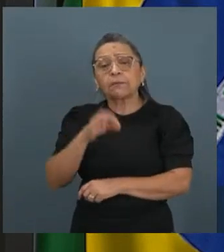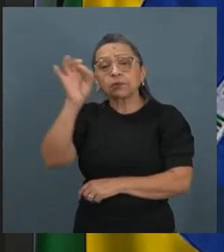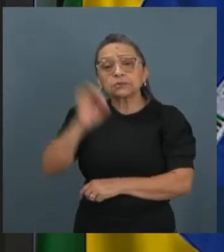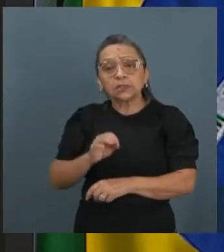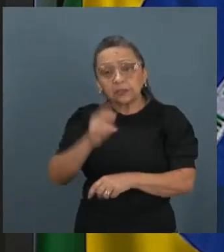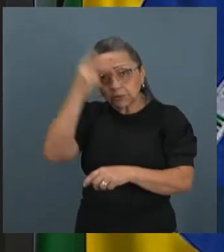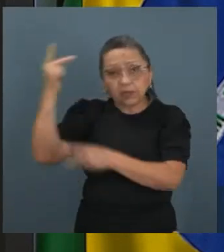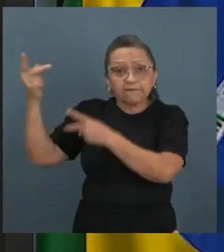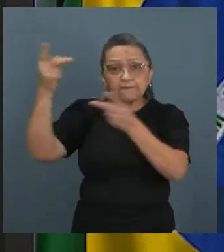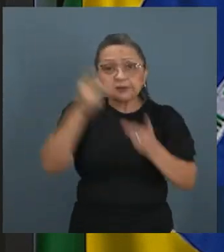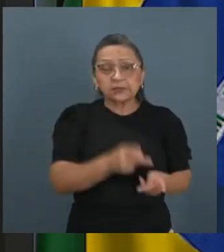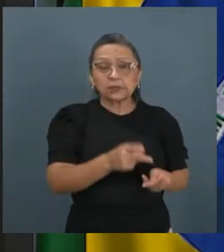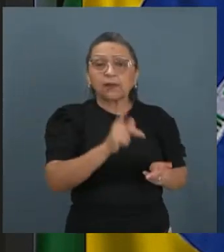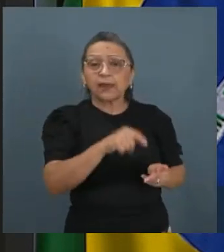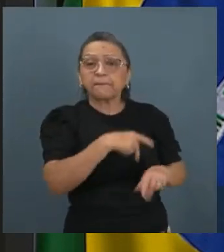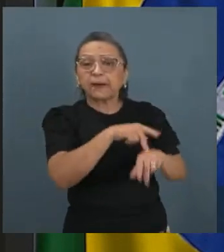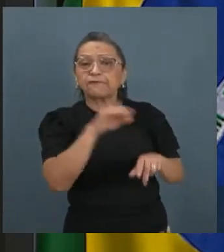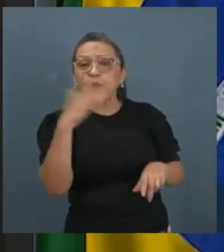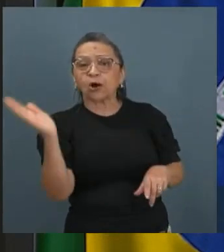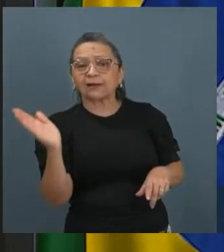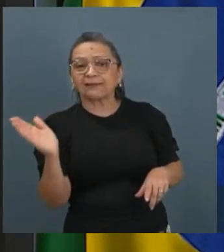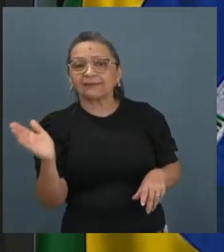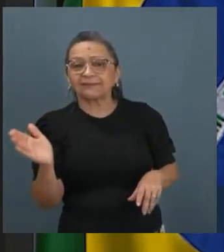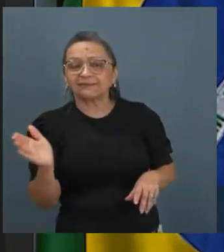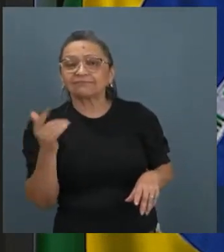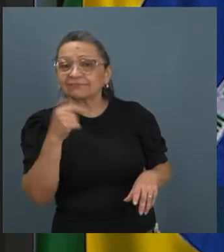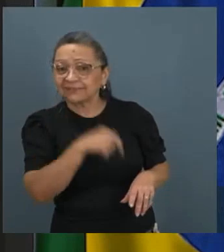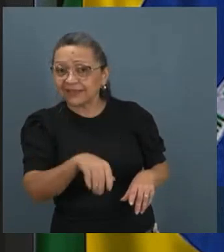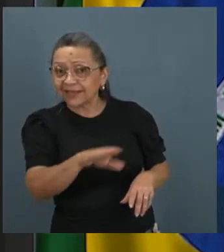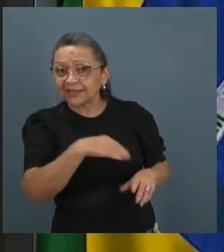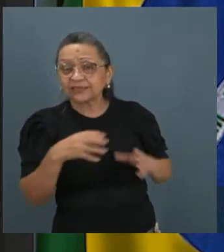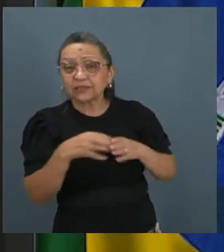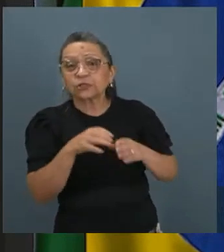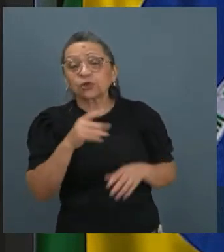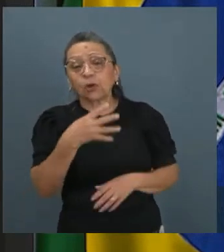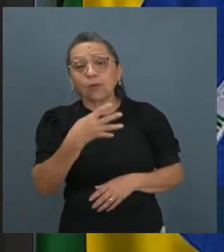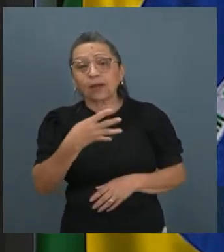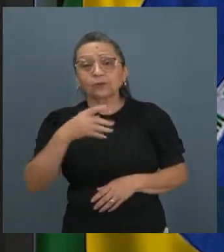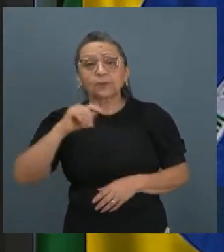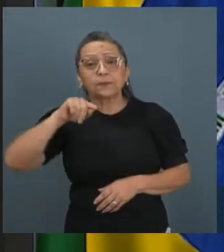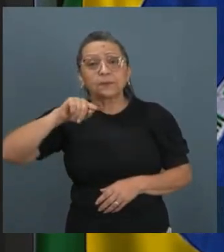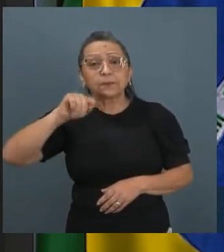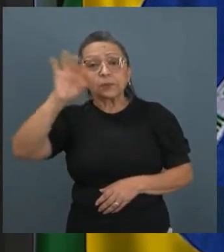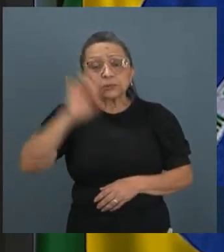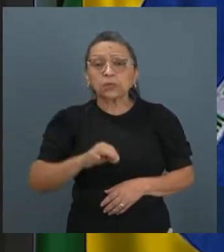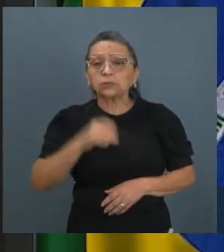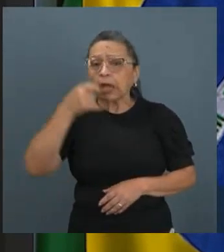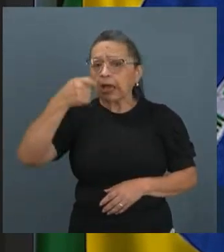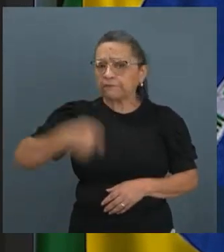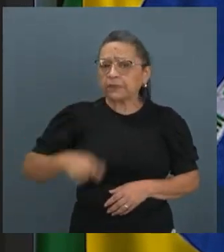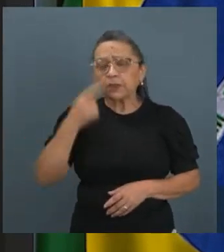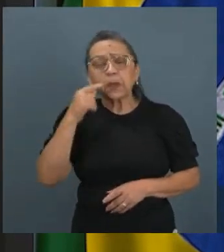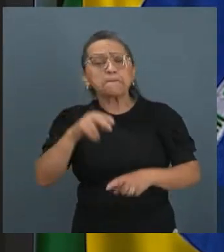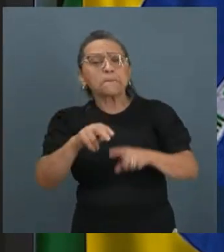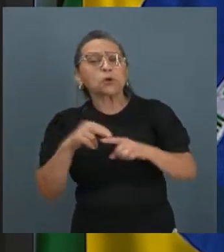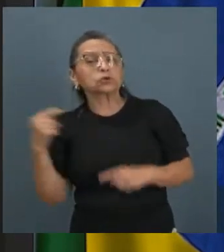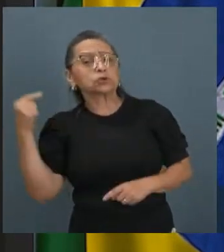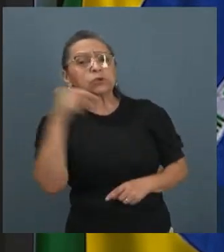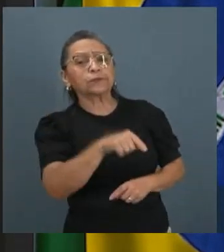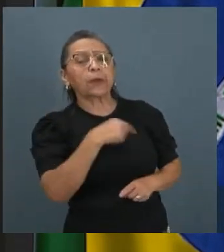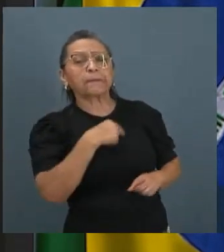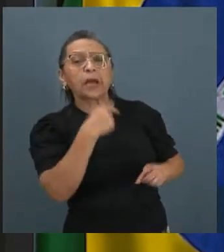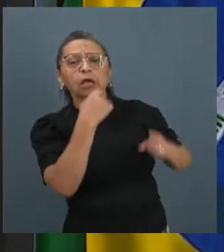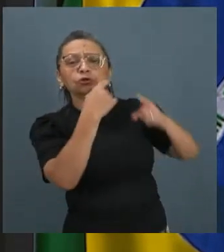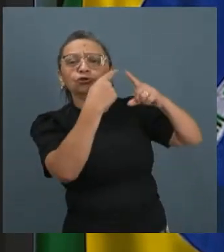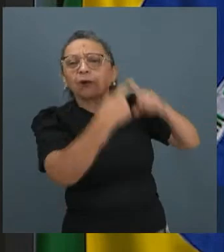seus visitantes são estrangeiros. Destes, só 4% afirmam que o motivo da ida a Las Vegas foi